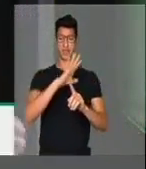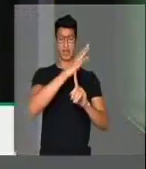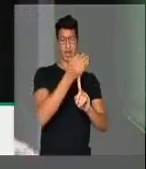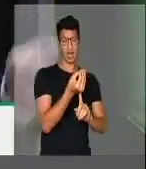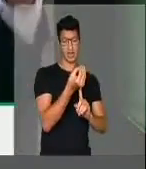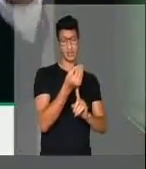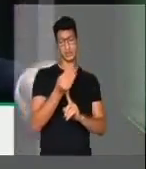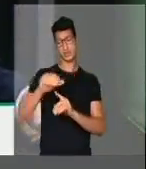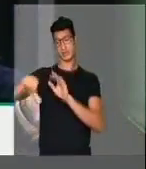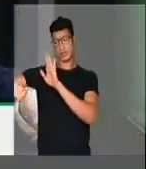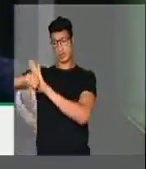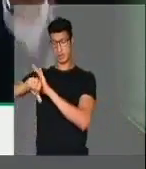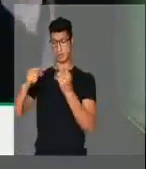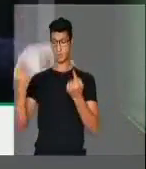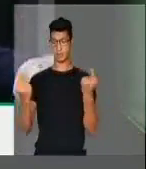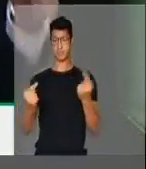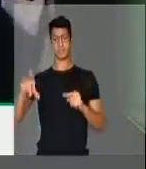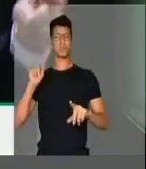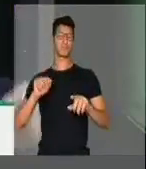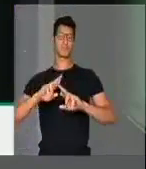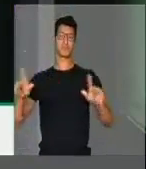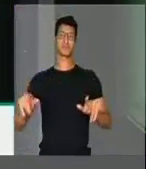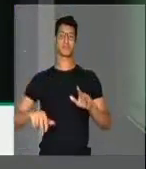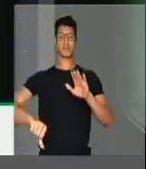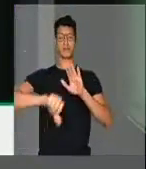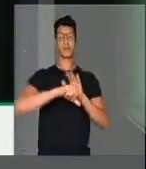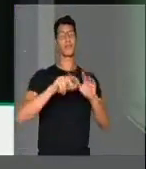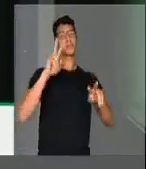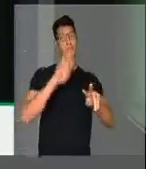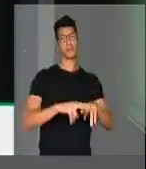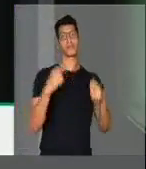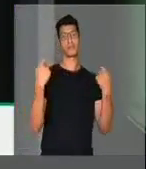é arte, crime é crime. E que esses criminosos paguem na cadeia. Muito obrigado, senhor presidente.